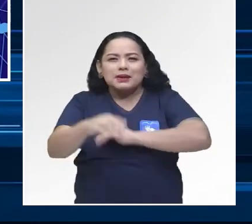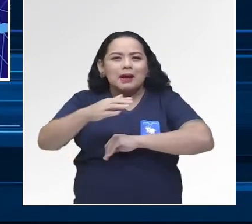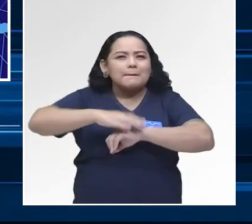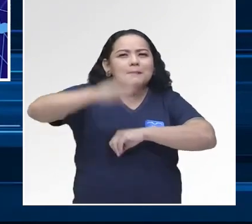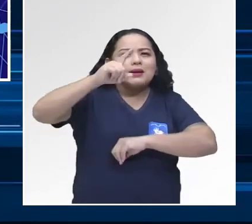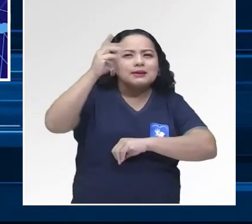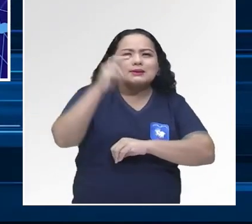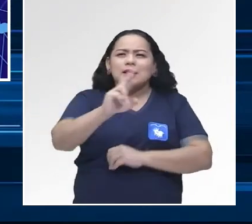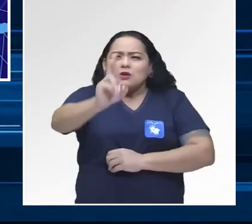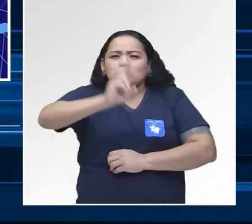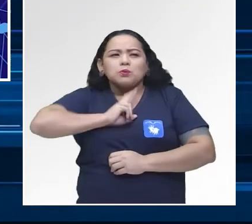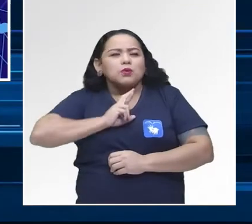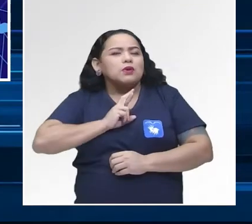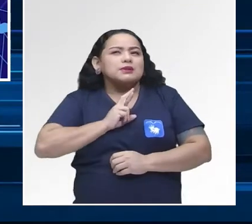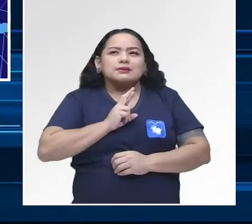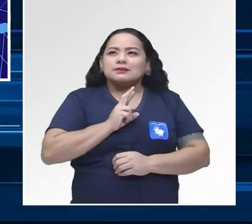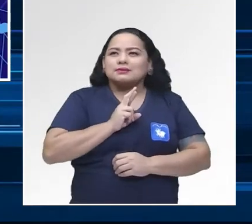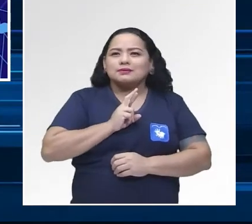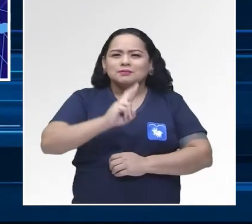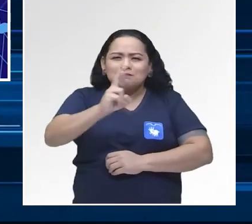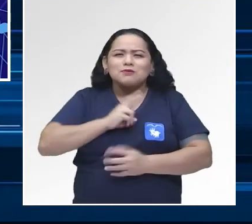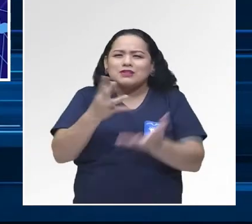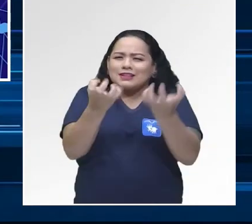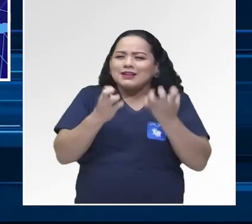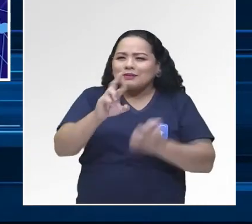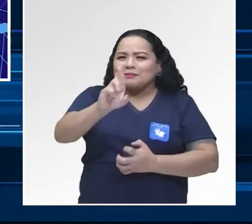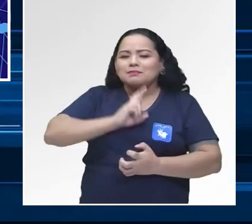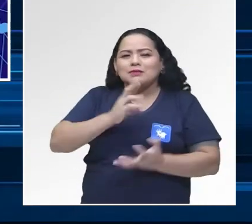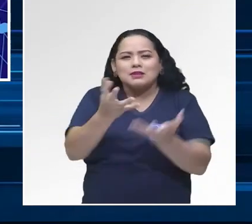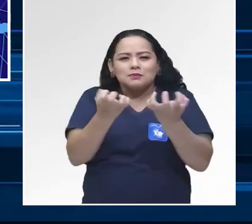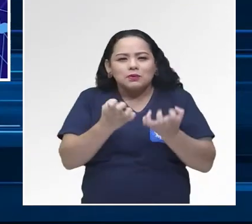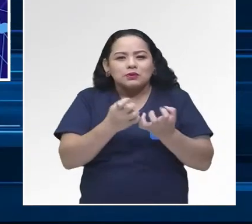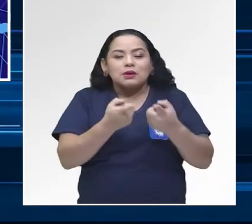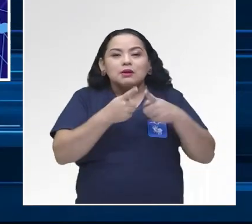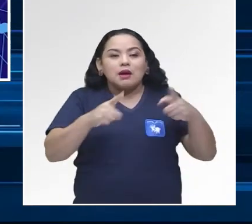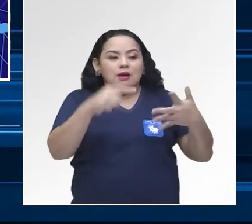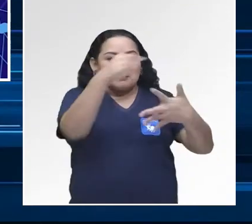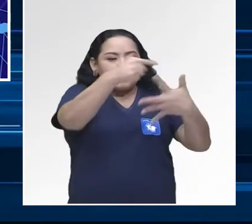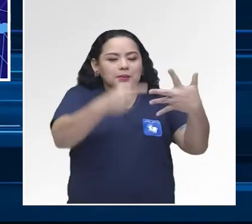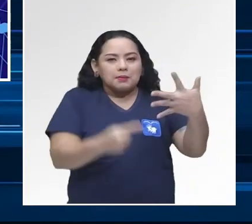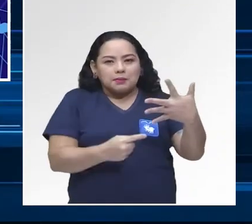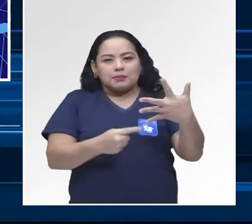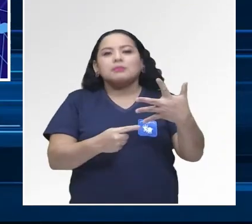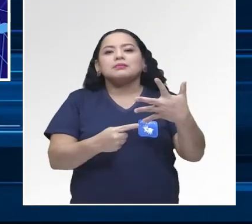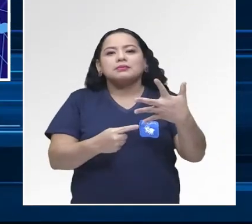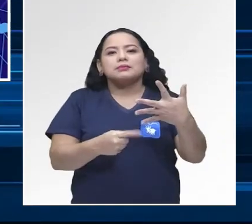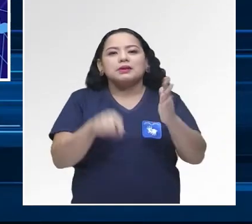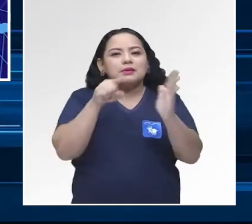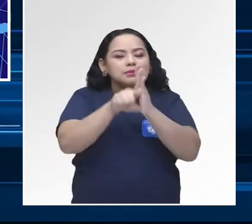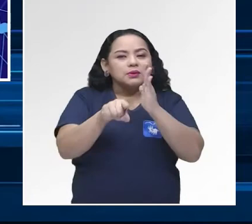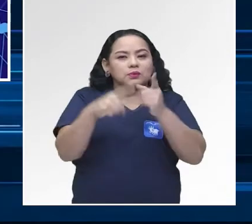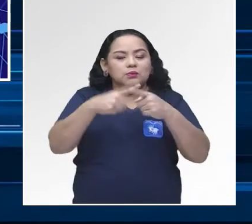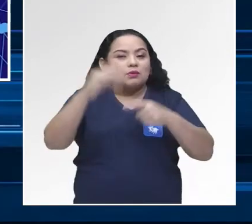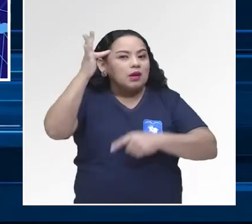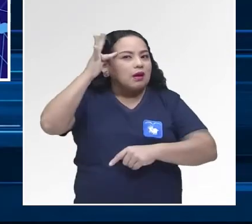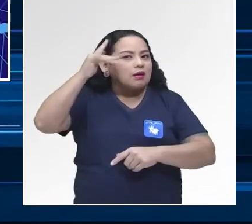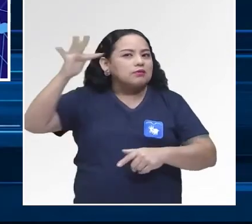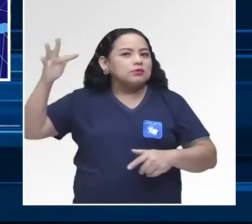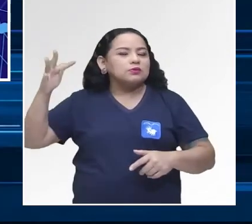quer respostas. Né? Então, vamos ver quais são as questões, né, que a